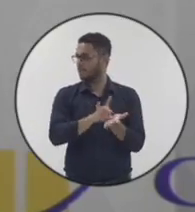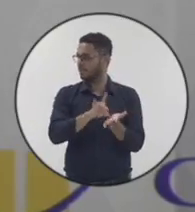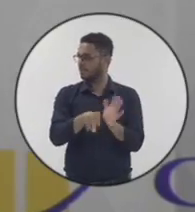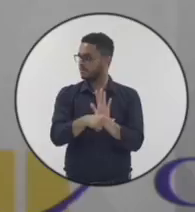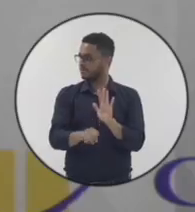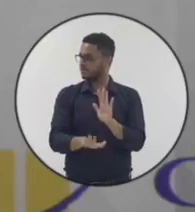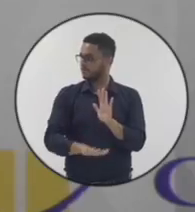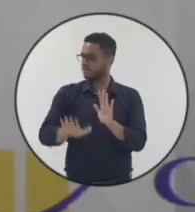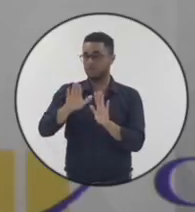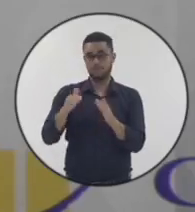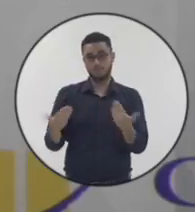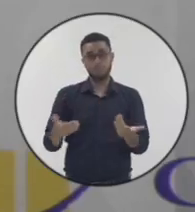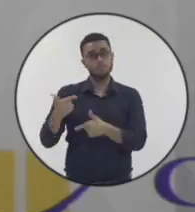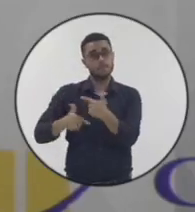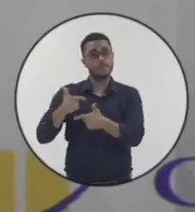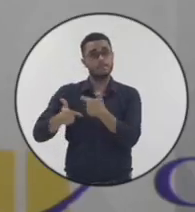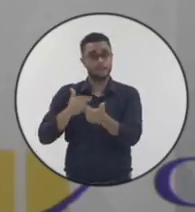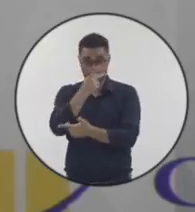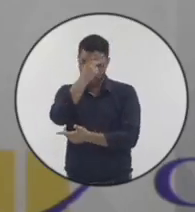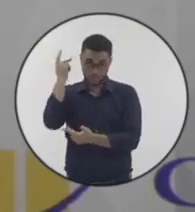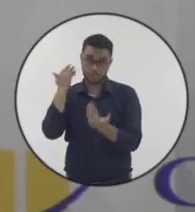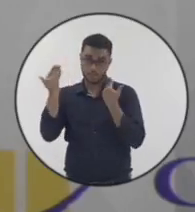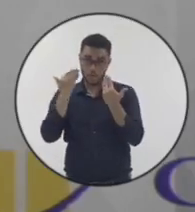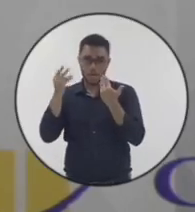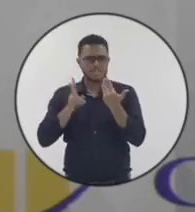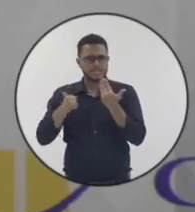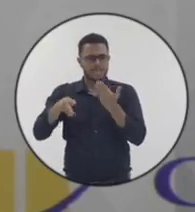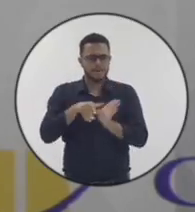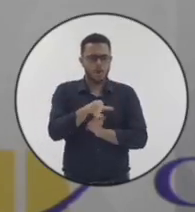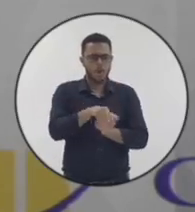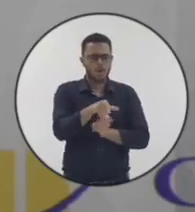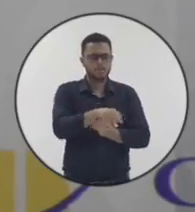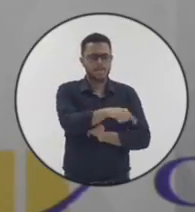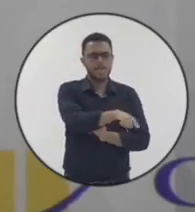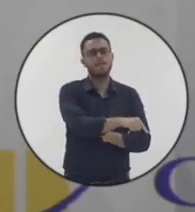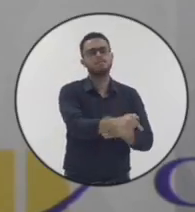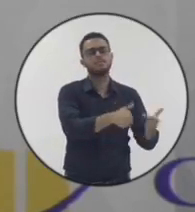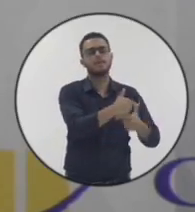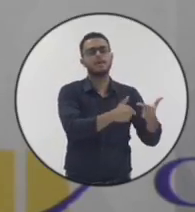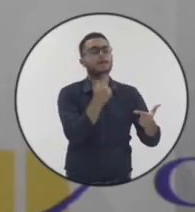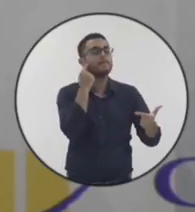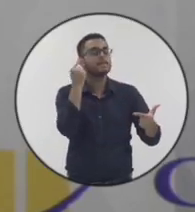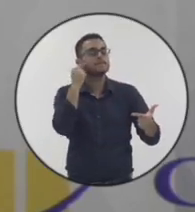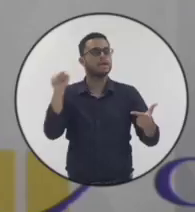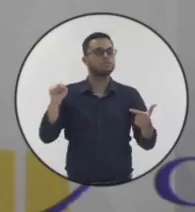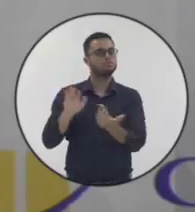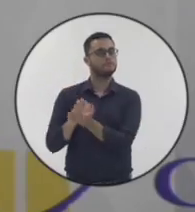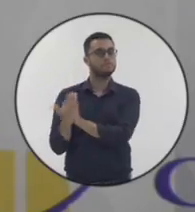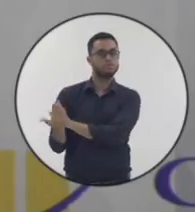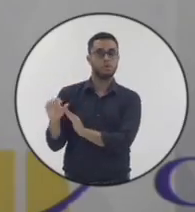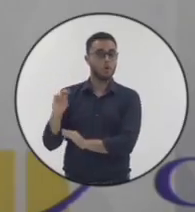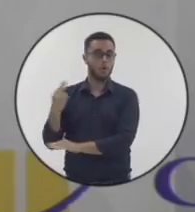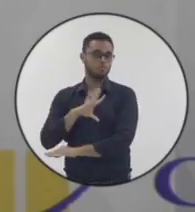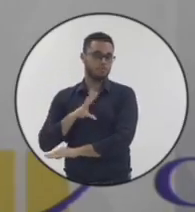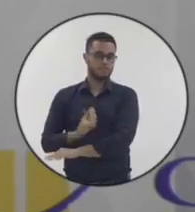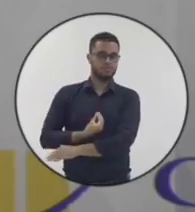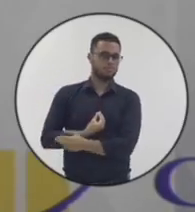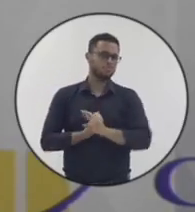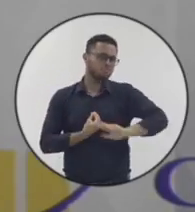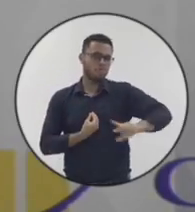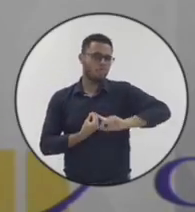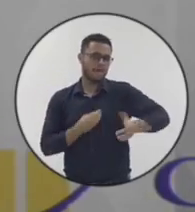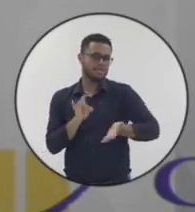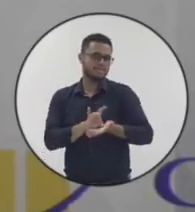profissional, psicólogas e psicólogos são orientados a atuar de modo que travestilidades e transexualidades não sejam